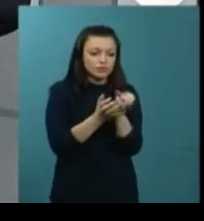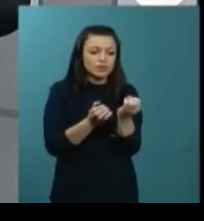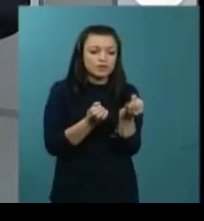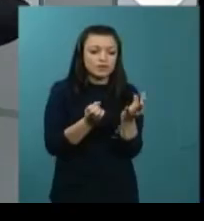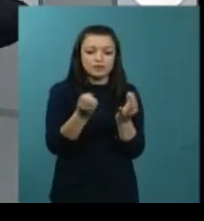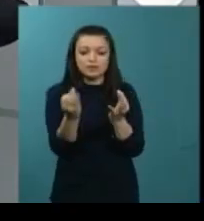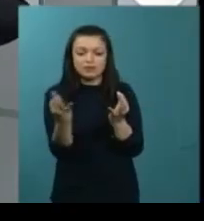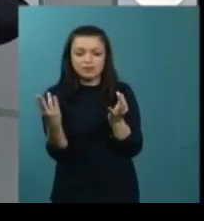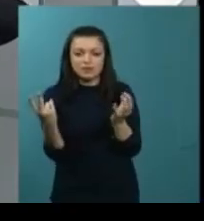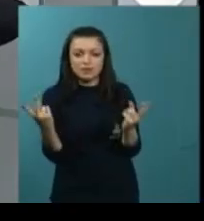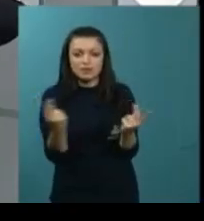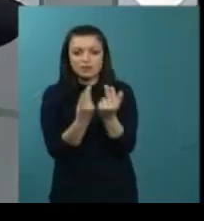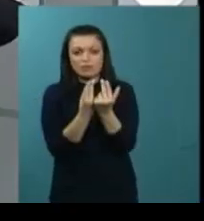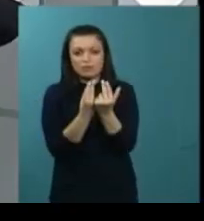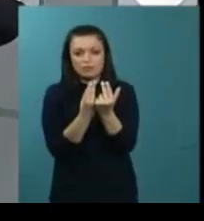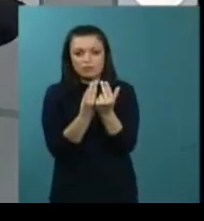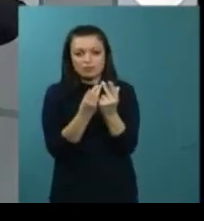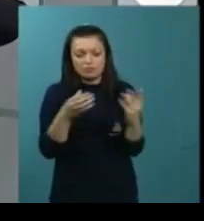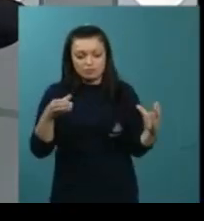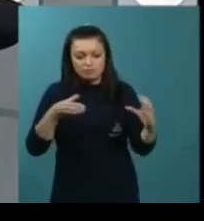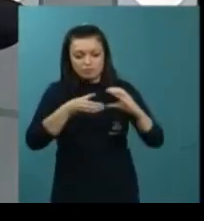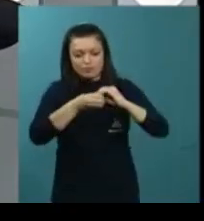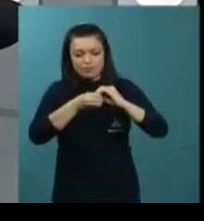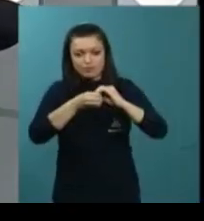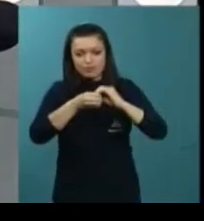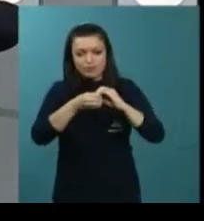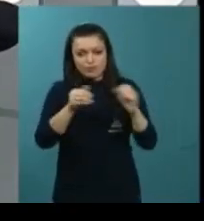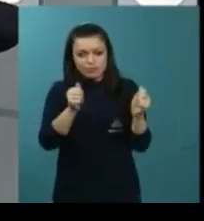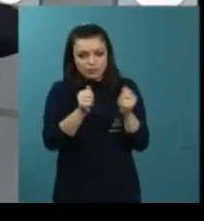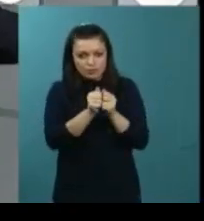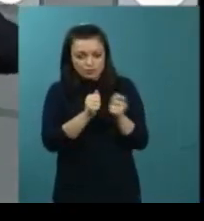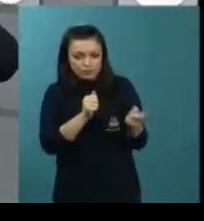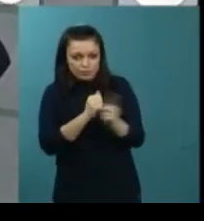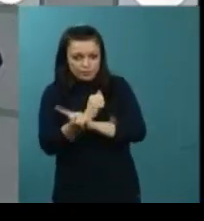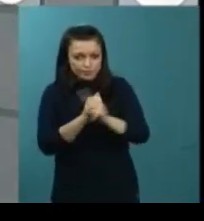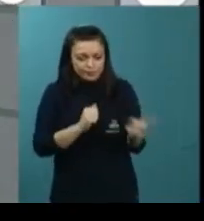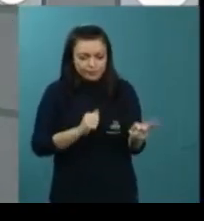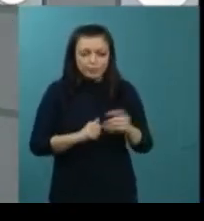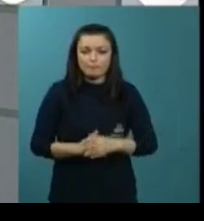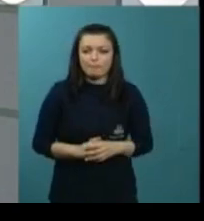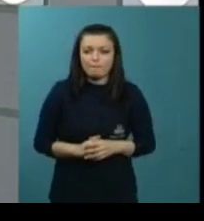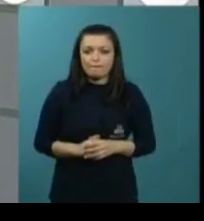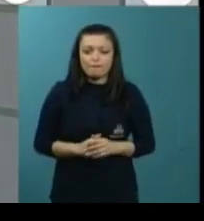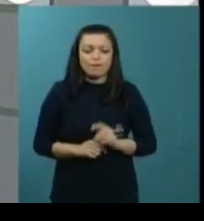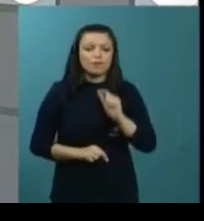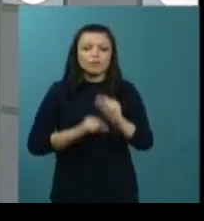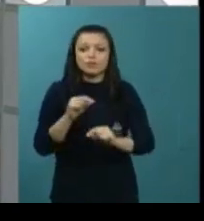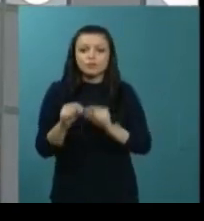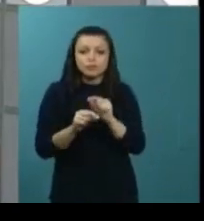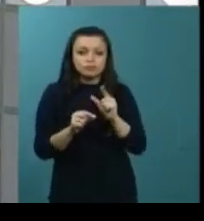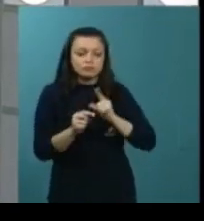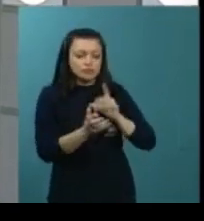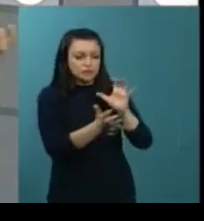coincide com uma parte do outro. O que é